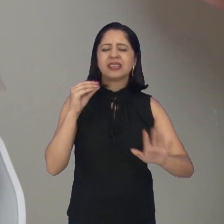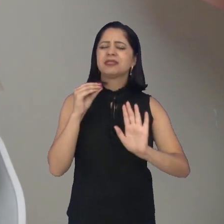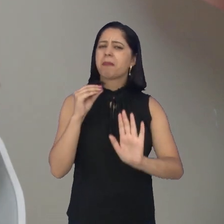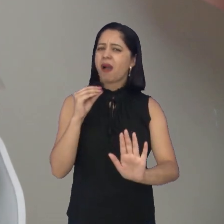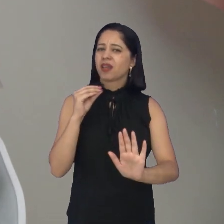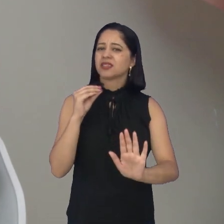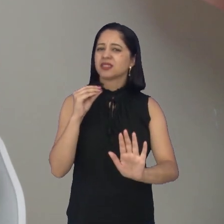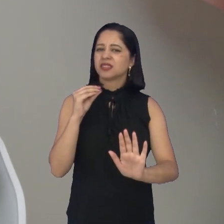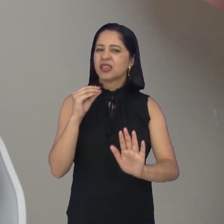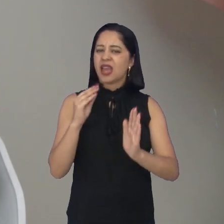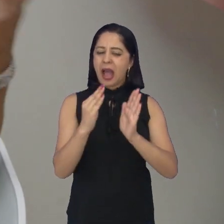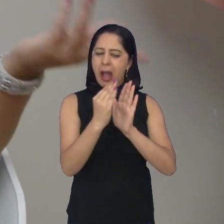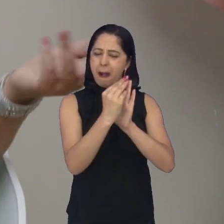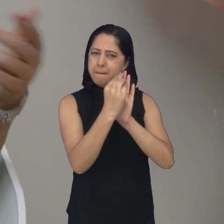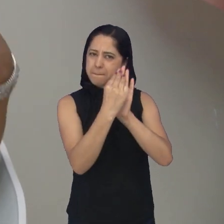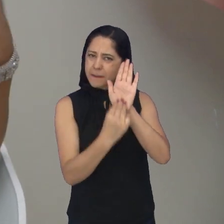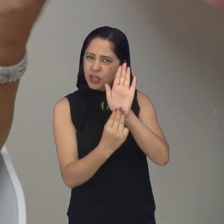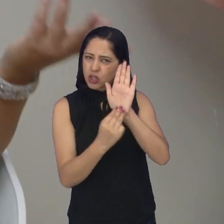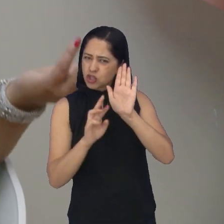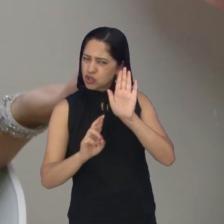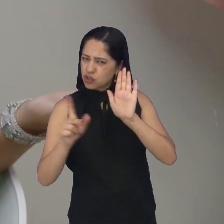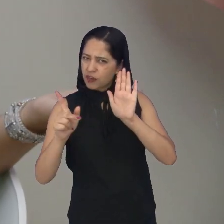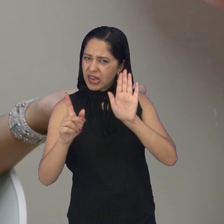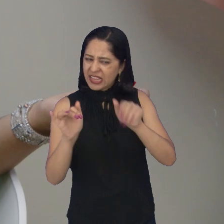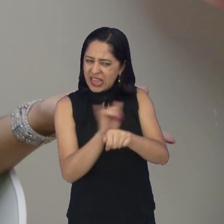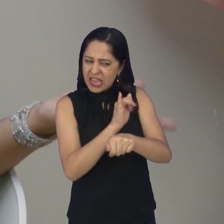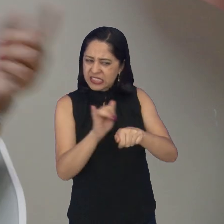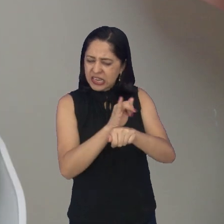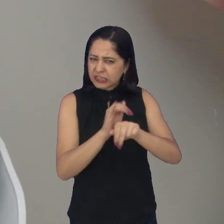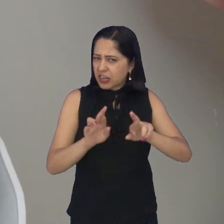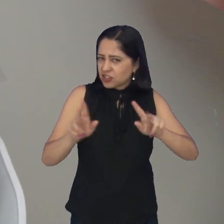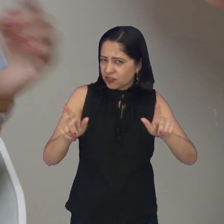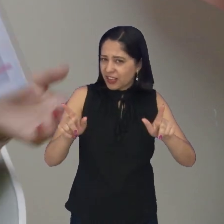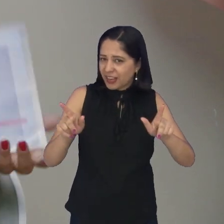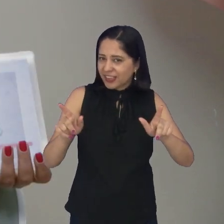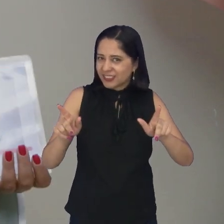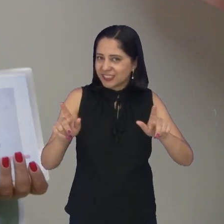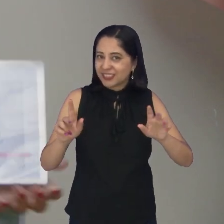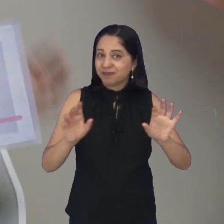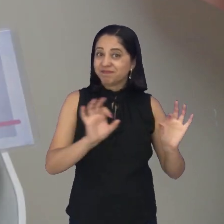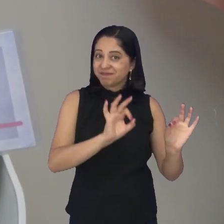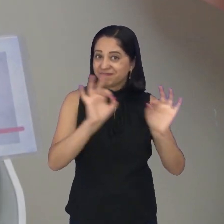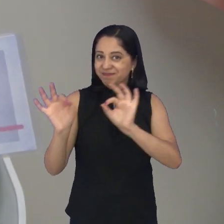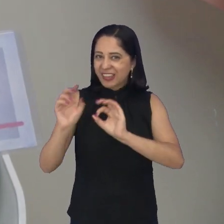que a metodologia muda de acordo com cada faixa etária? A gente confere essa